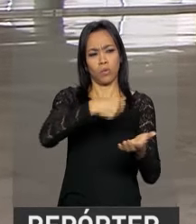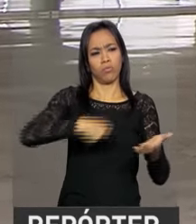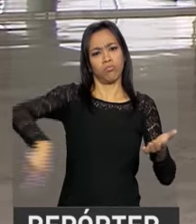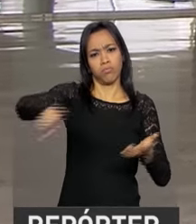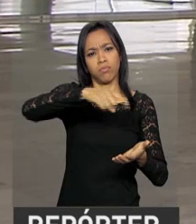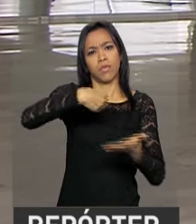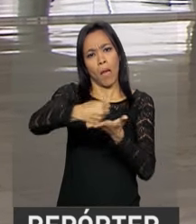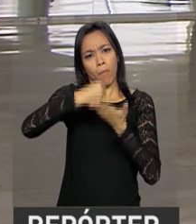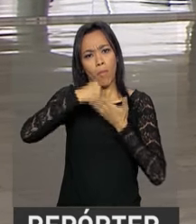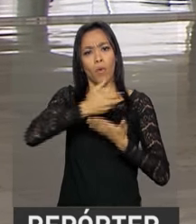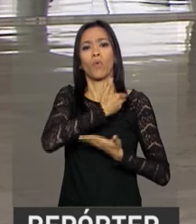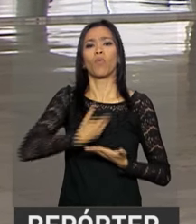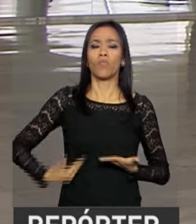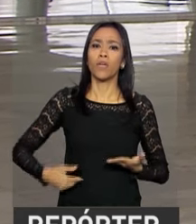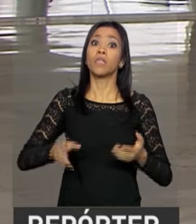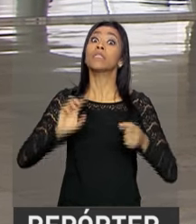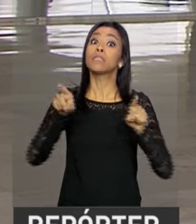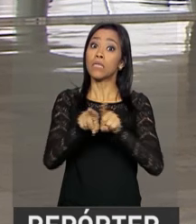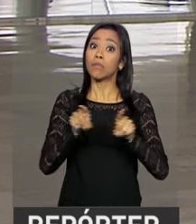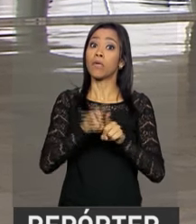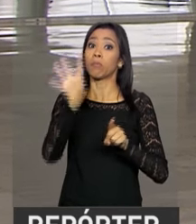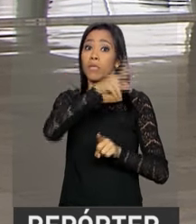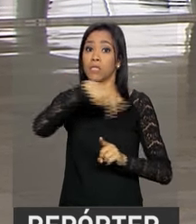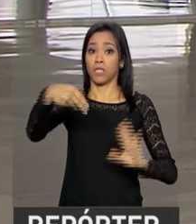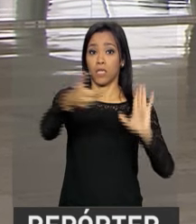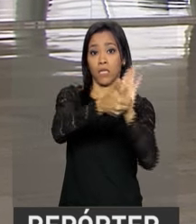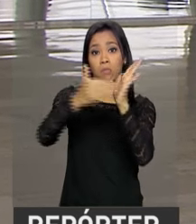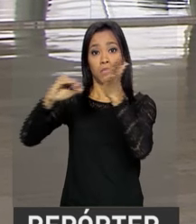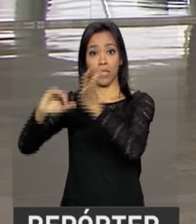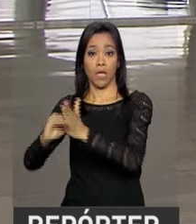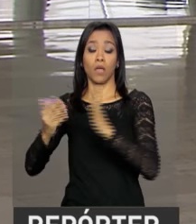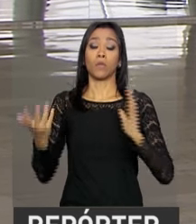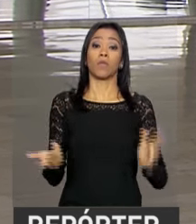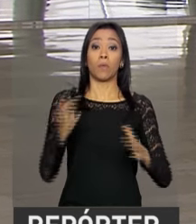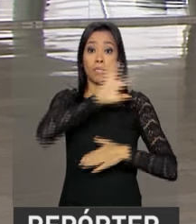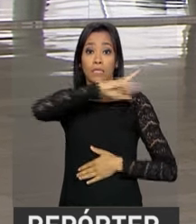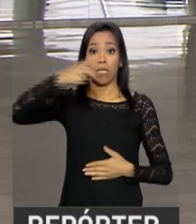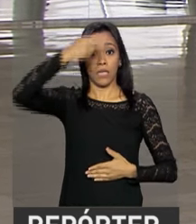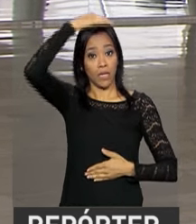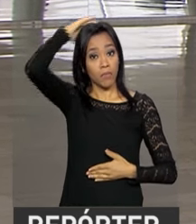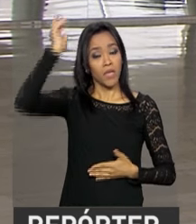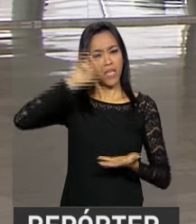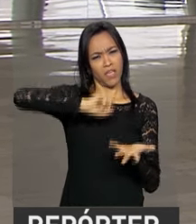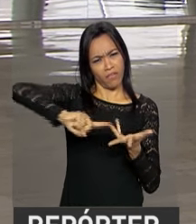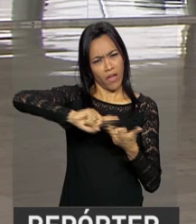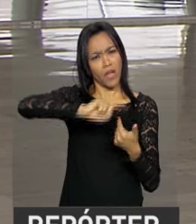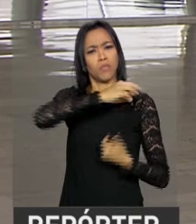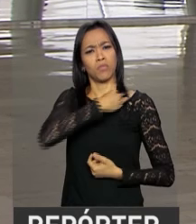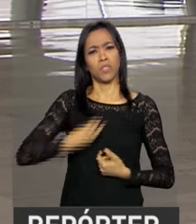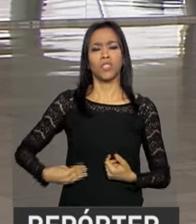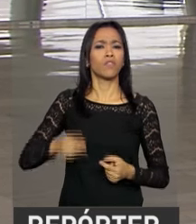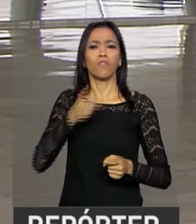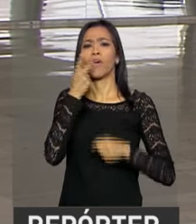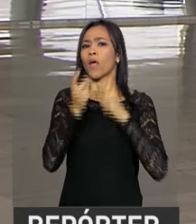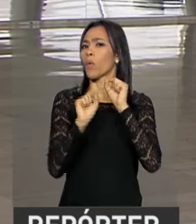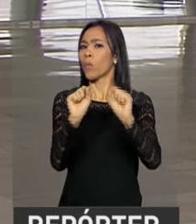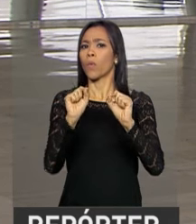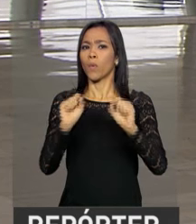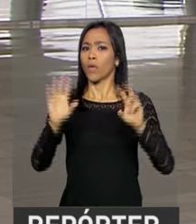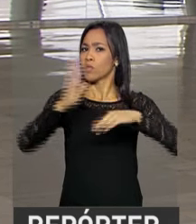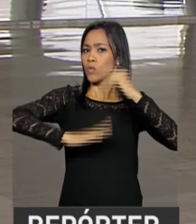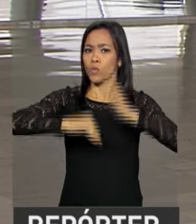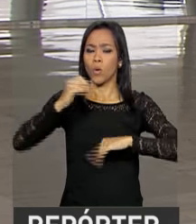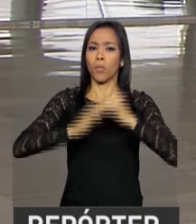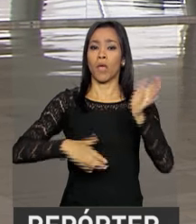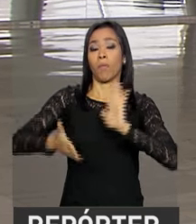inclusive os presidentes da câmara e do Senado temer e os ministros falaram sobre a importância da aprovação da proposta de emenda à constituição que